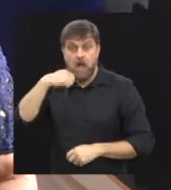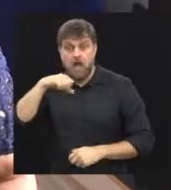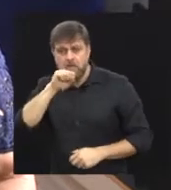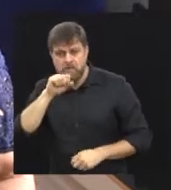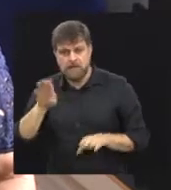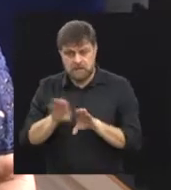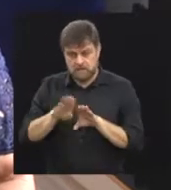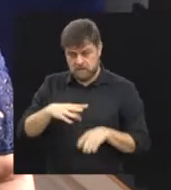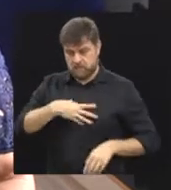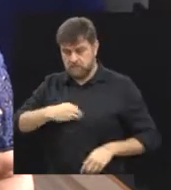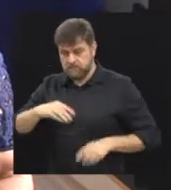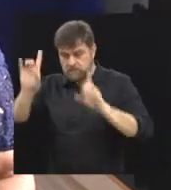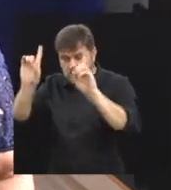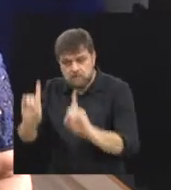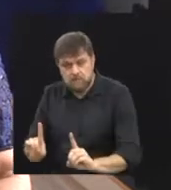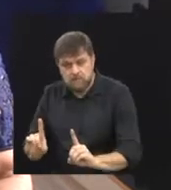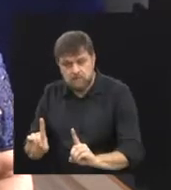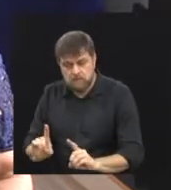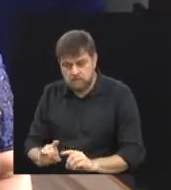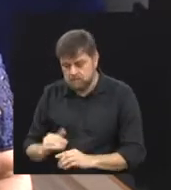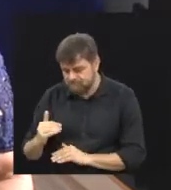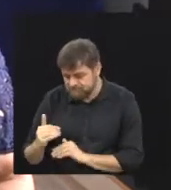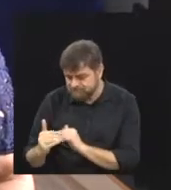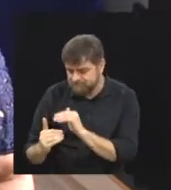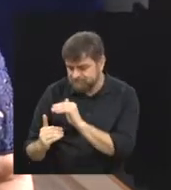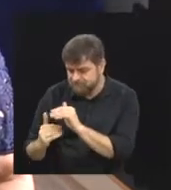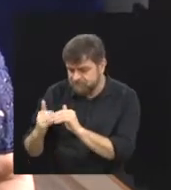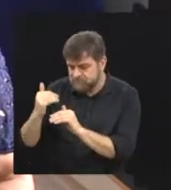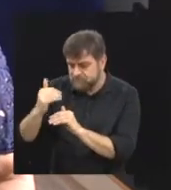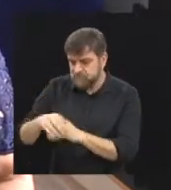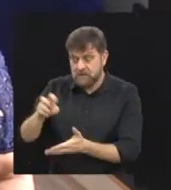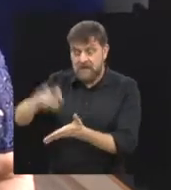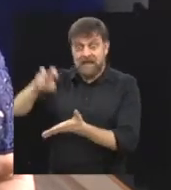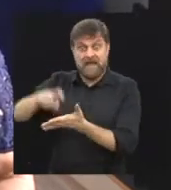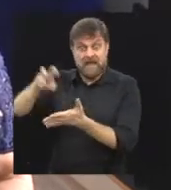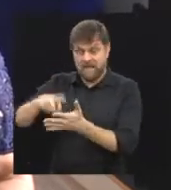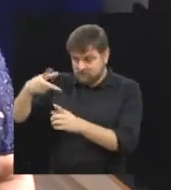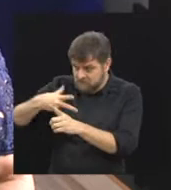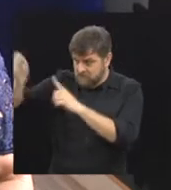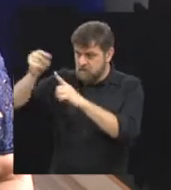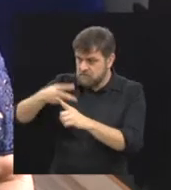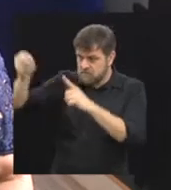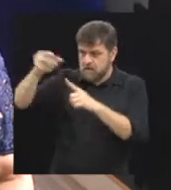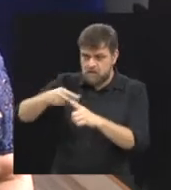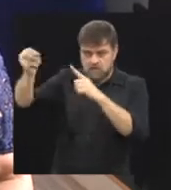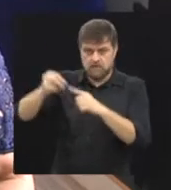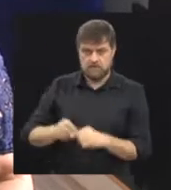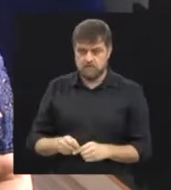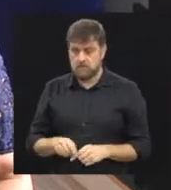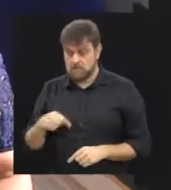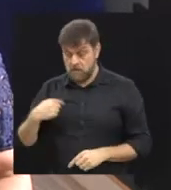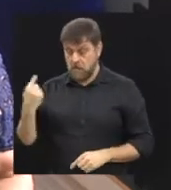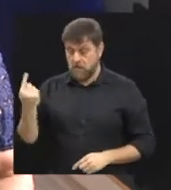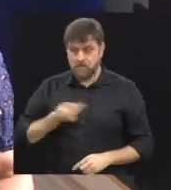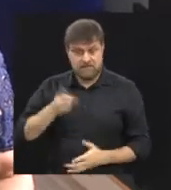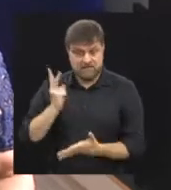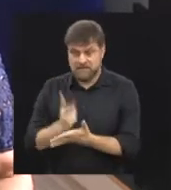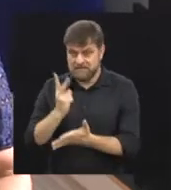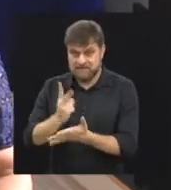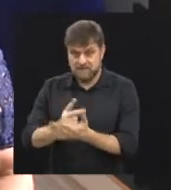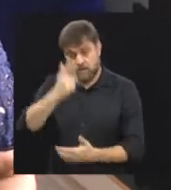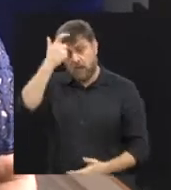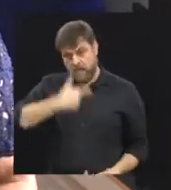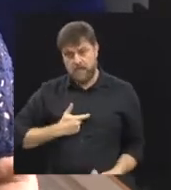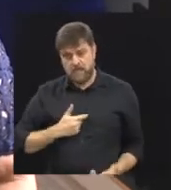com pessoa com deficiência, cada degrau é uma conquista. Não é porque foi ou pouco ou muito para nós, é sempre... Porque eu